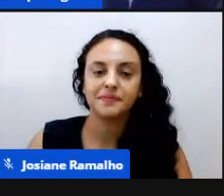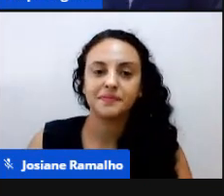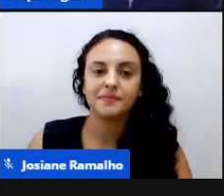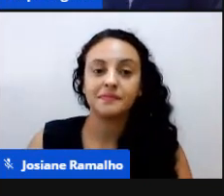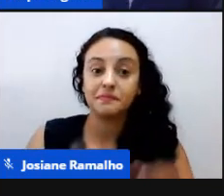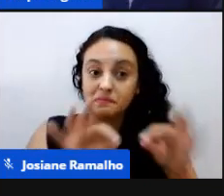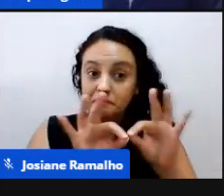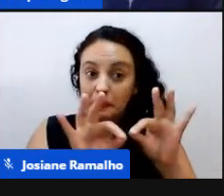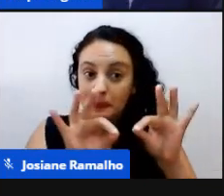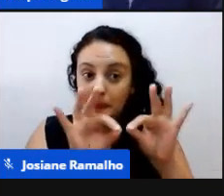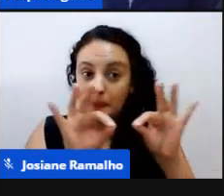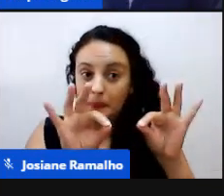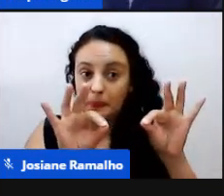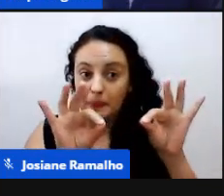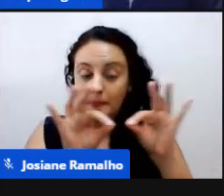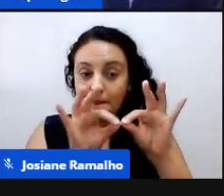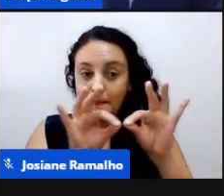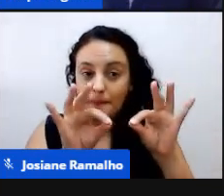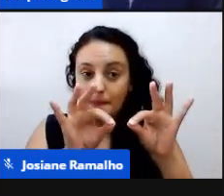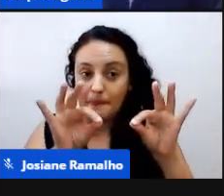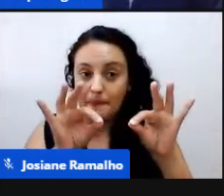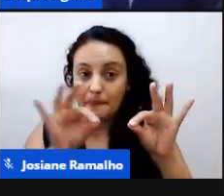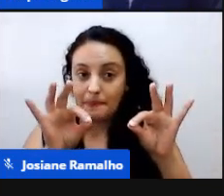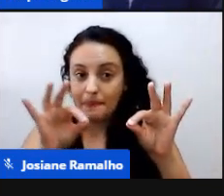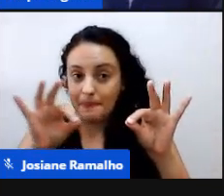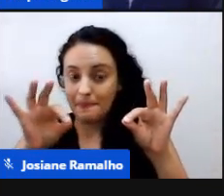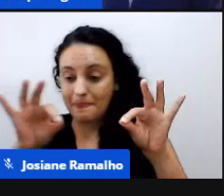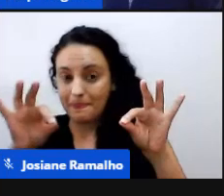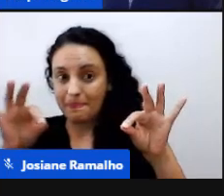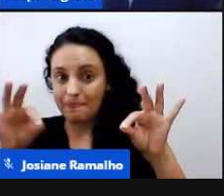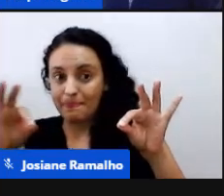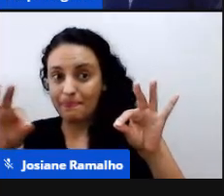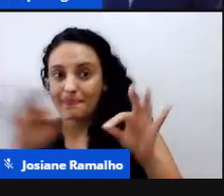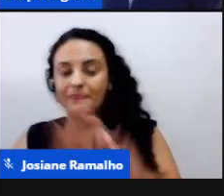estão vendo que ele vai ter que ir pegando impulso. Vai lá.